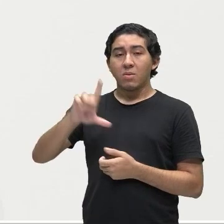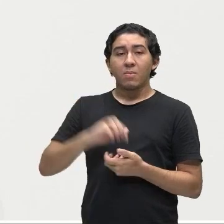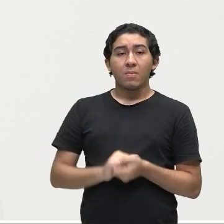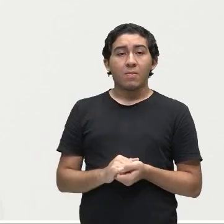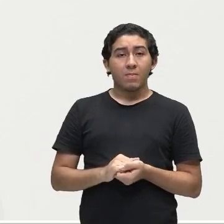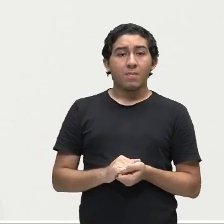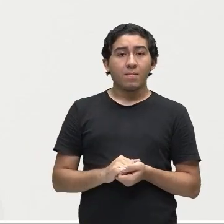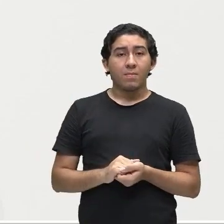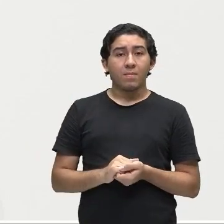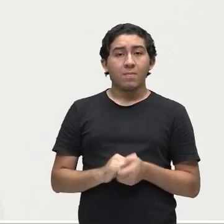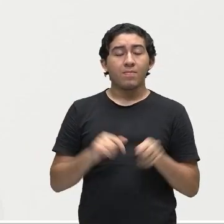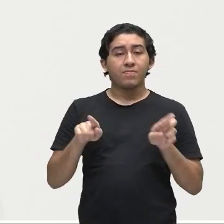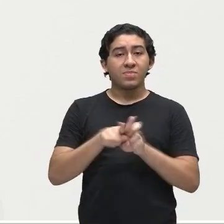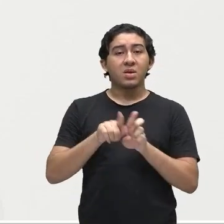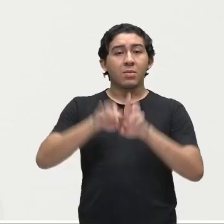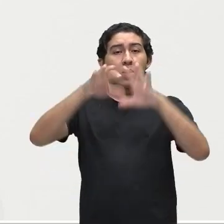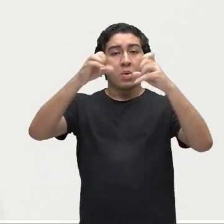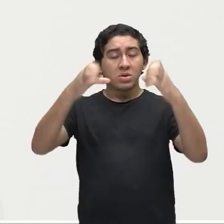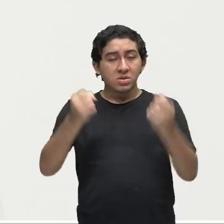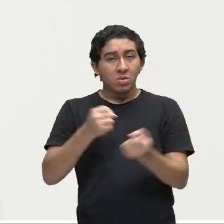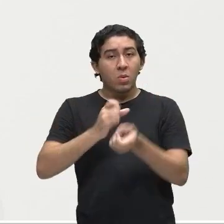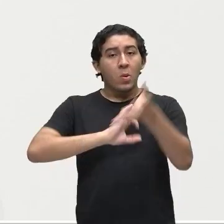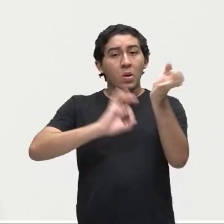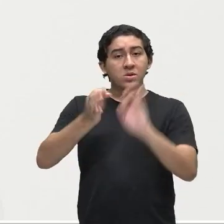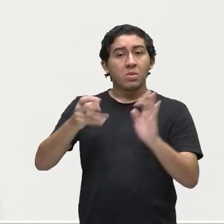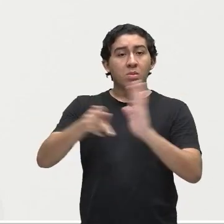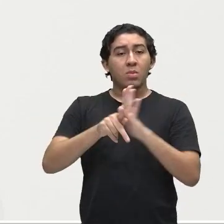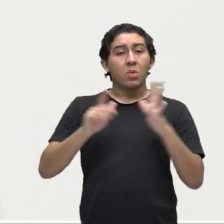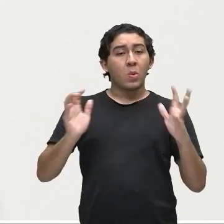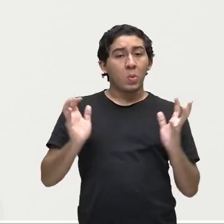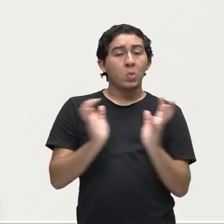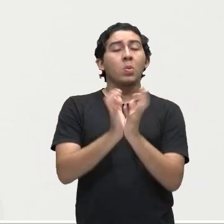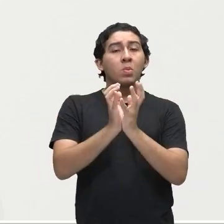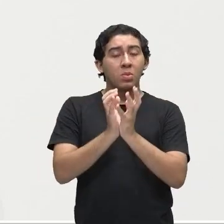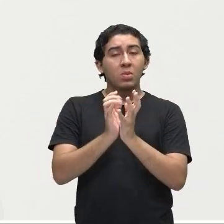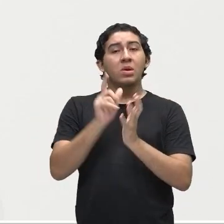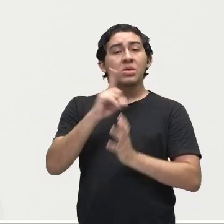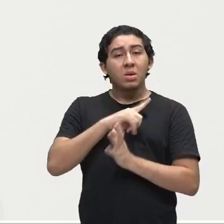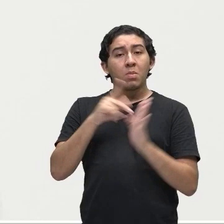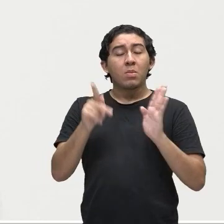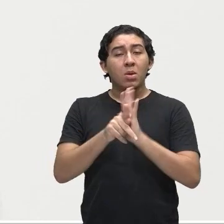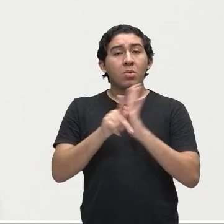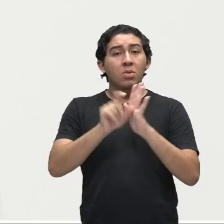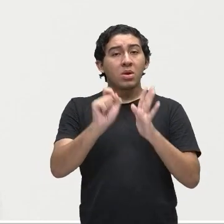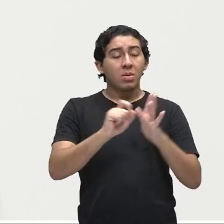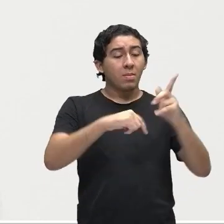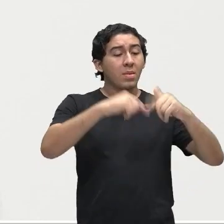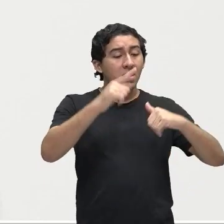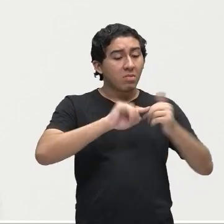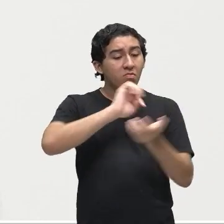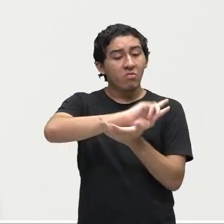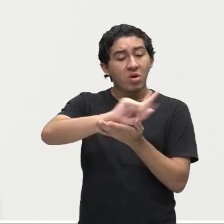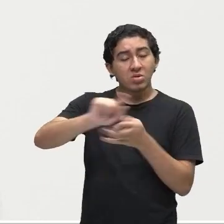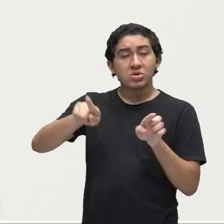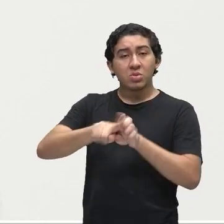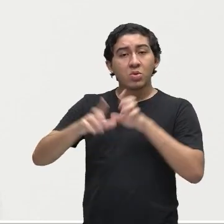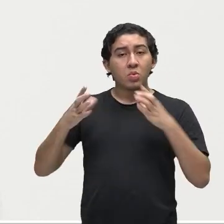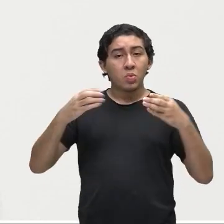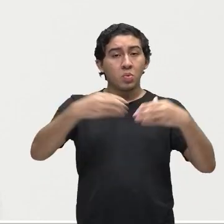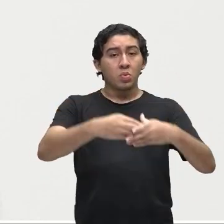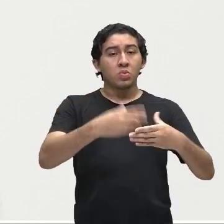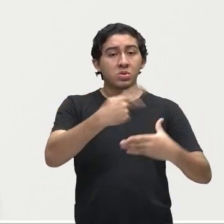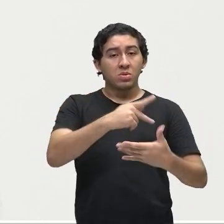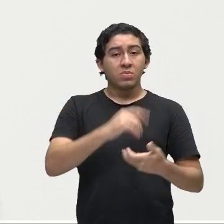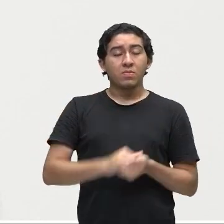passaram, então, a se organizar em grupos para produzir artigos variados em pequenas oficinas.